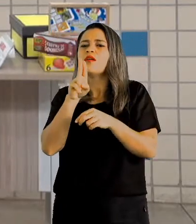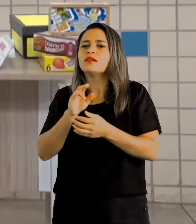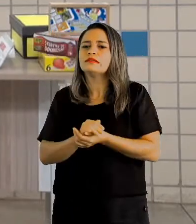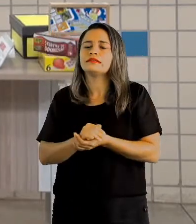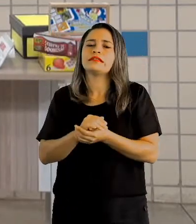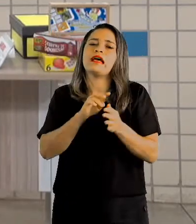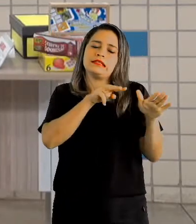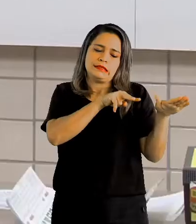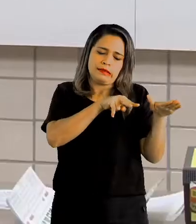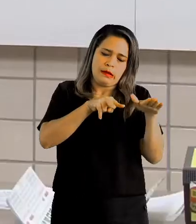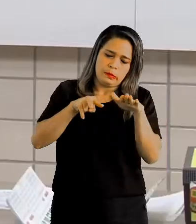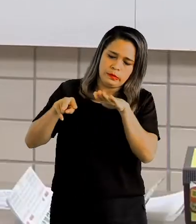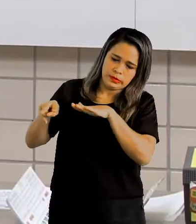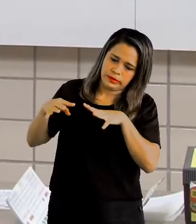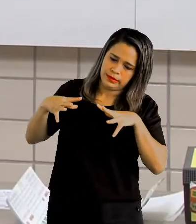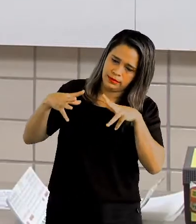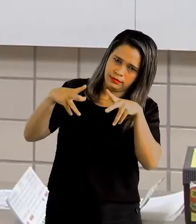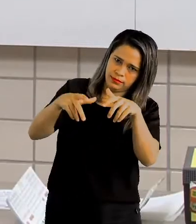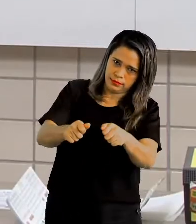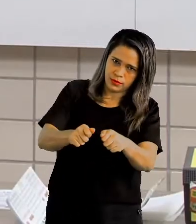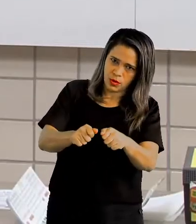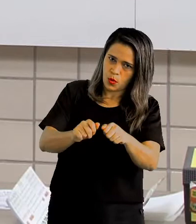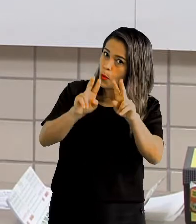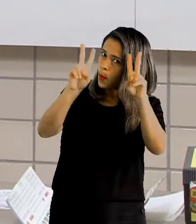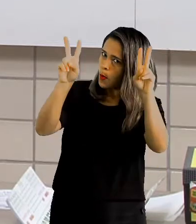semana inteira. Então, qual é o assunto do